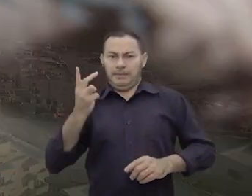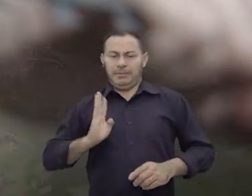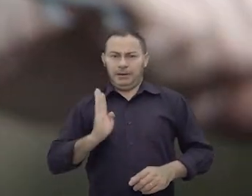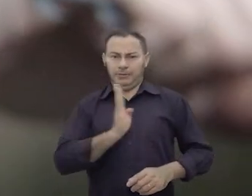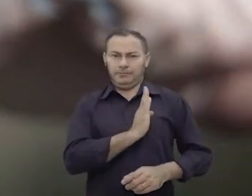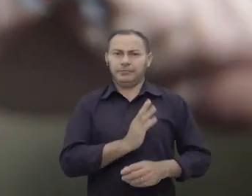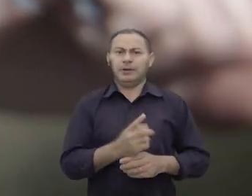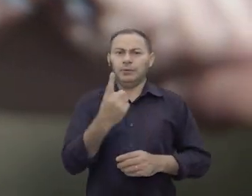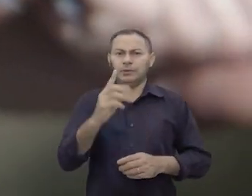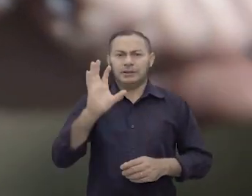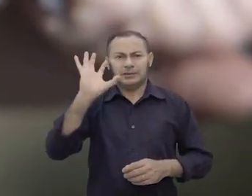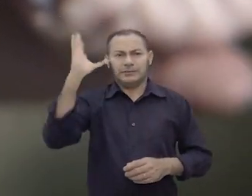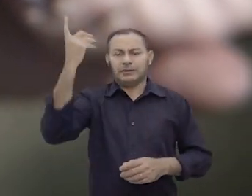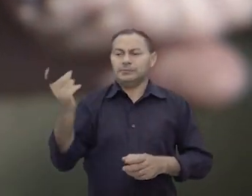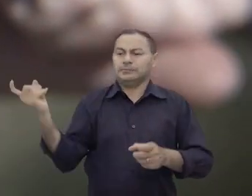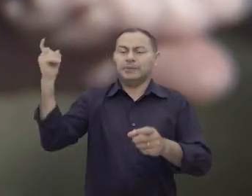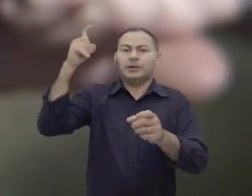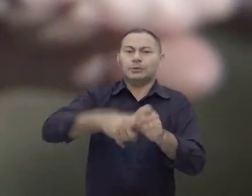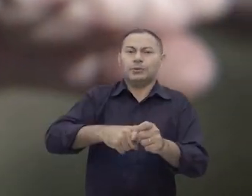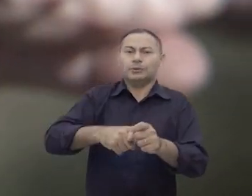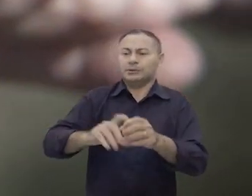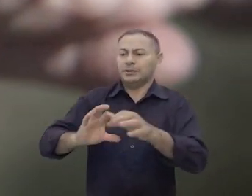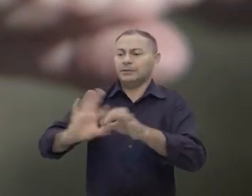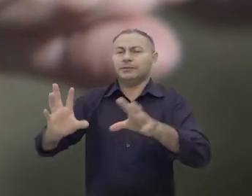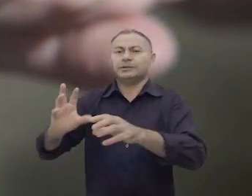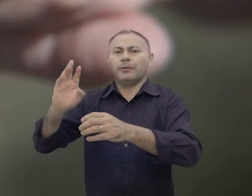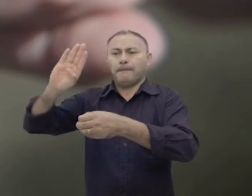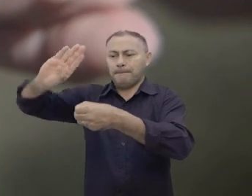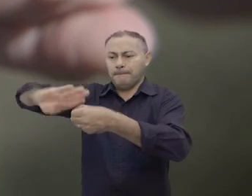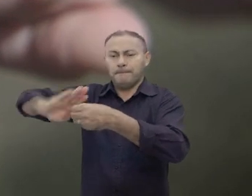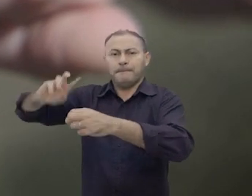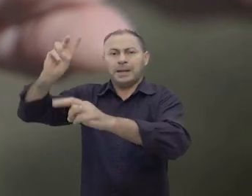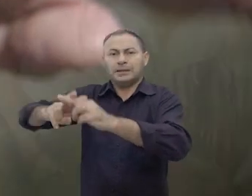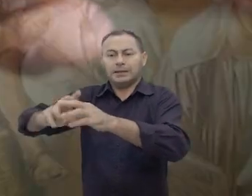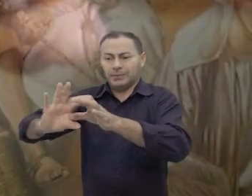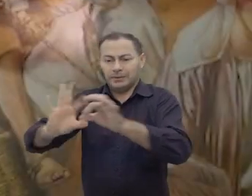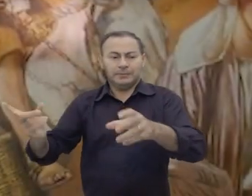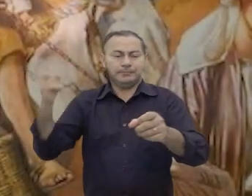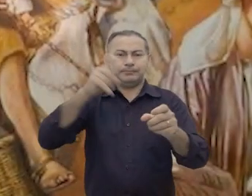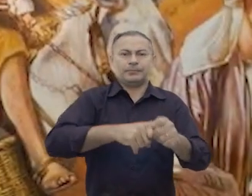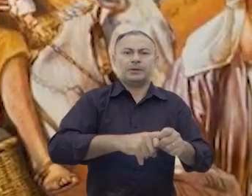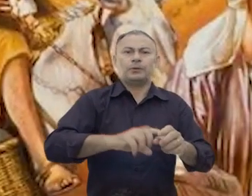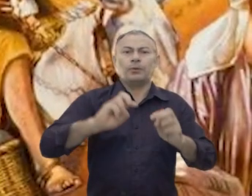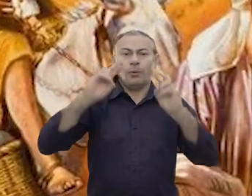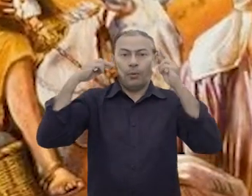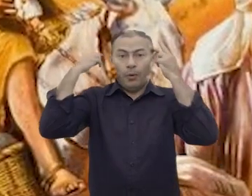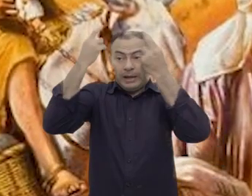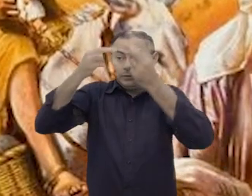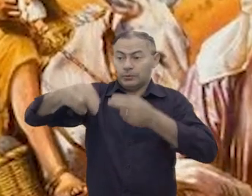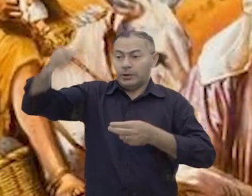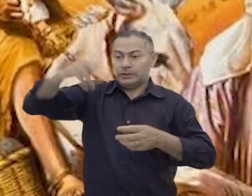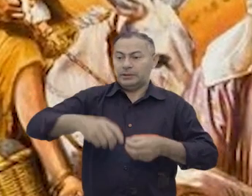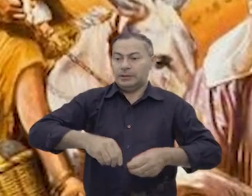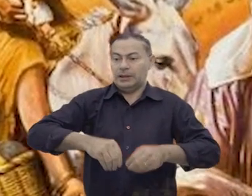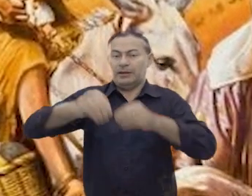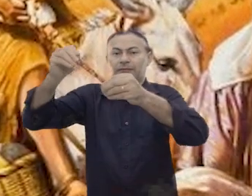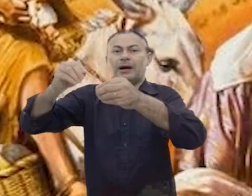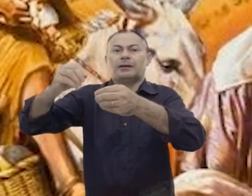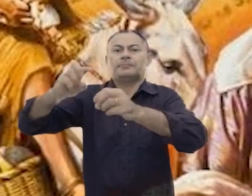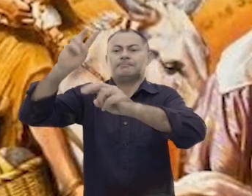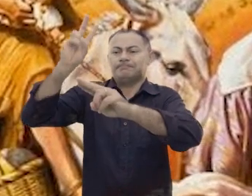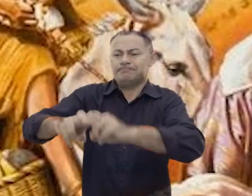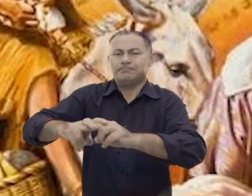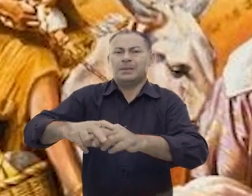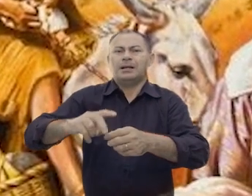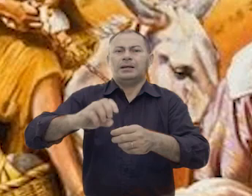fatos históricos importantes é o retorno do cativeiro babilônico. Quando o reino do norte foi levado cativo para a